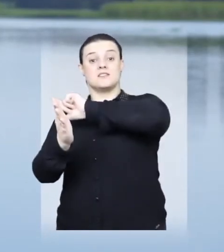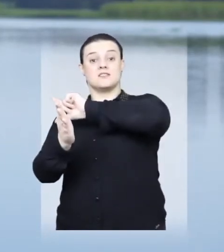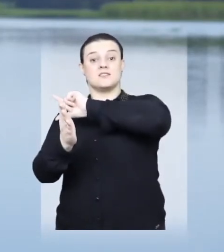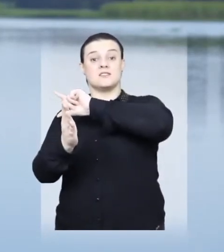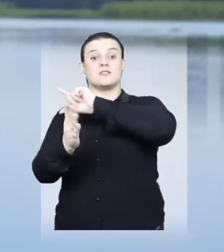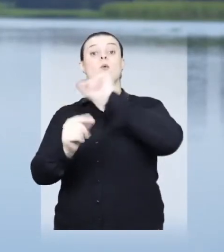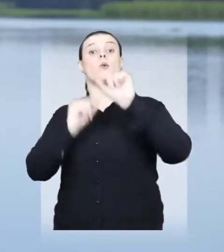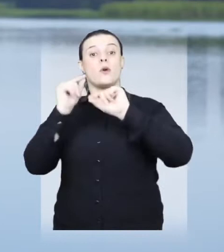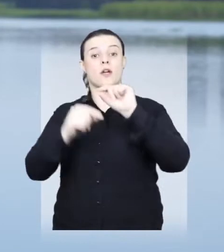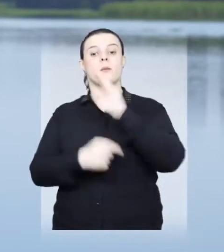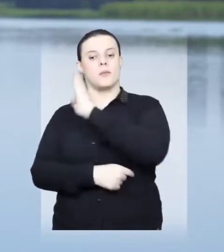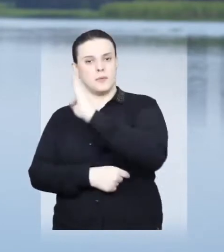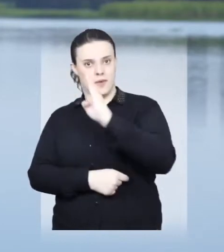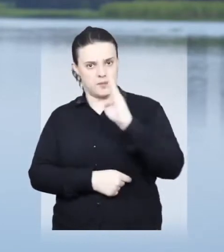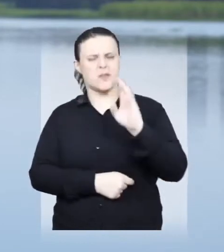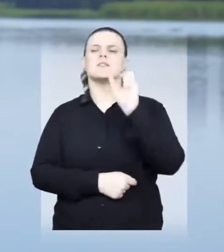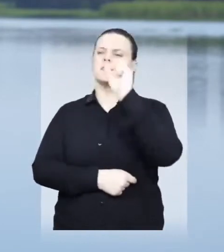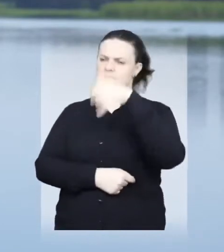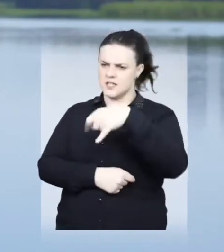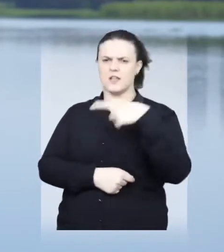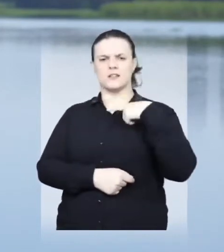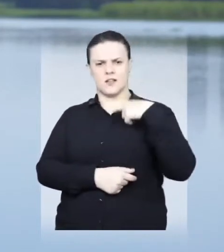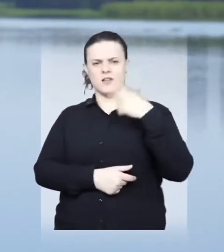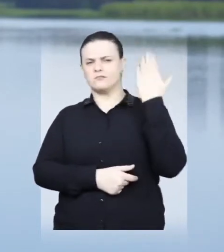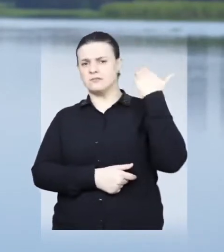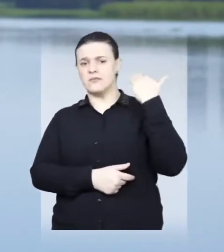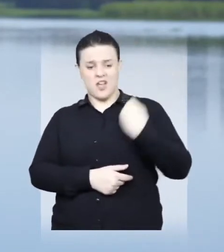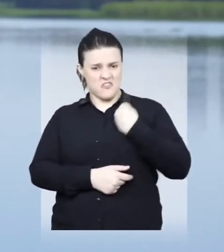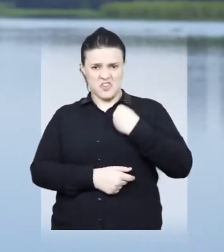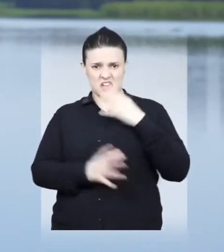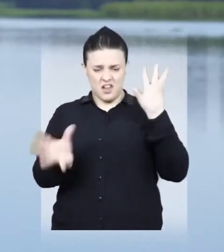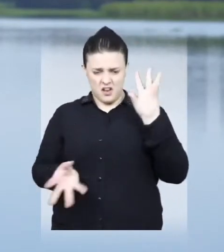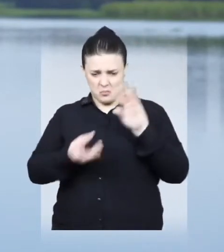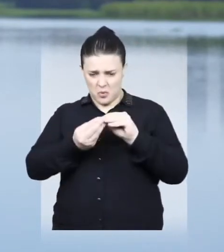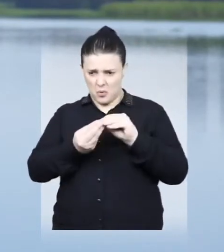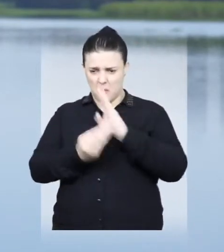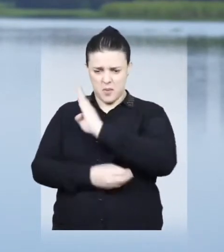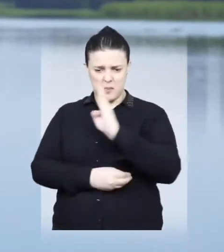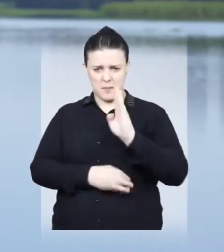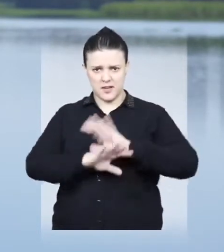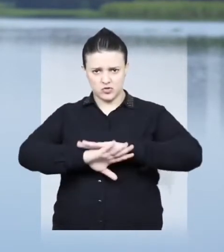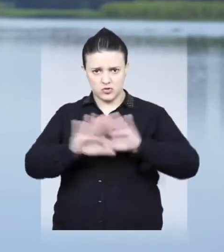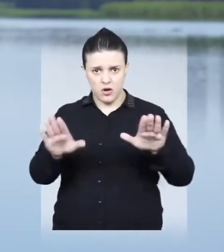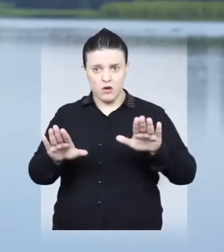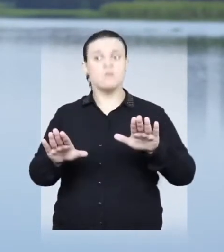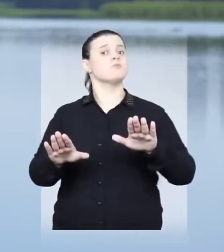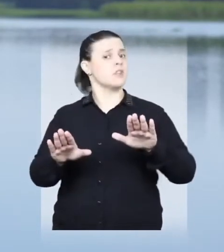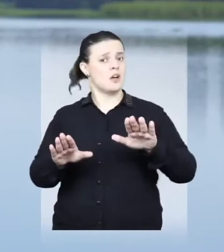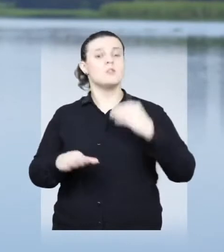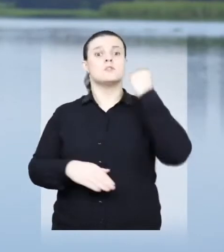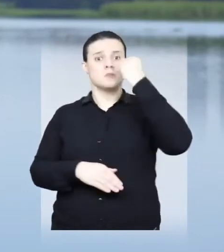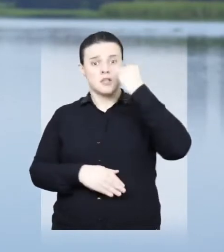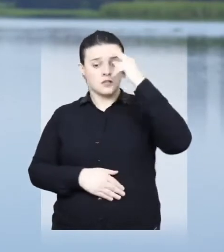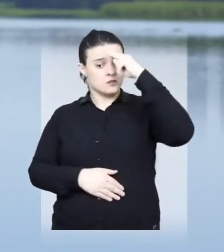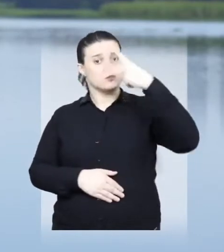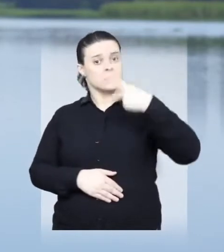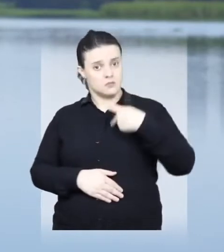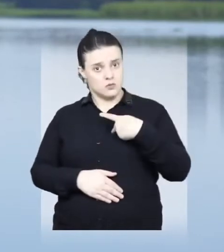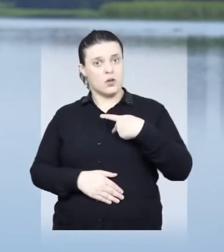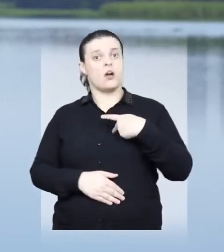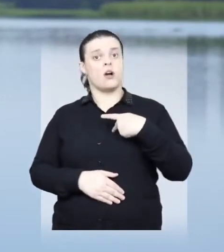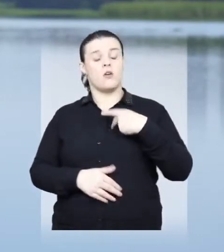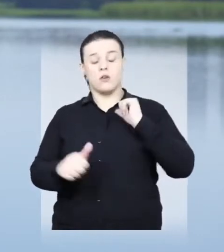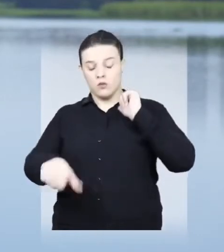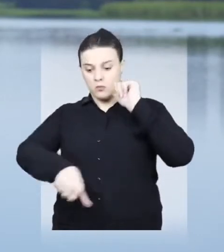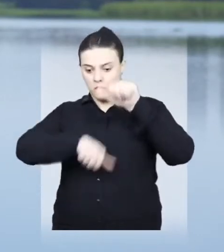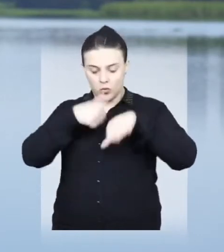antes ele foi Big Brother, sim, mas a vida dele não se resume a isso. Ele passou por uma grande experiência pessoal,